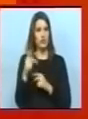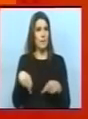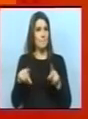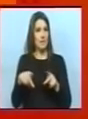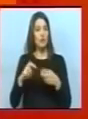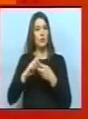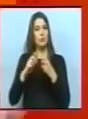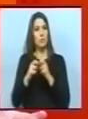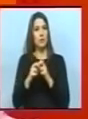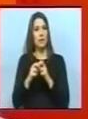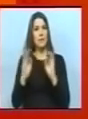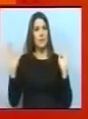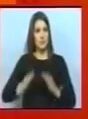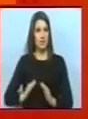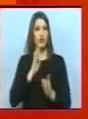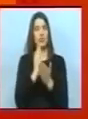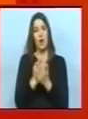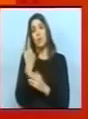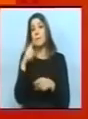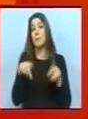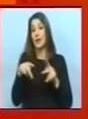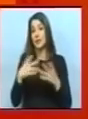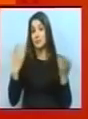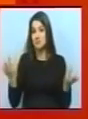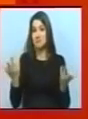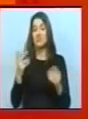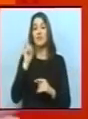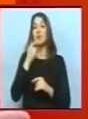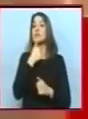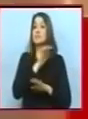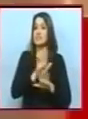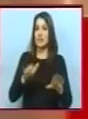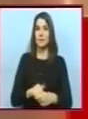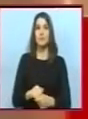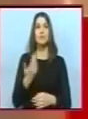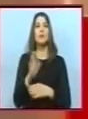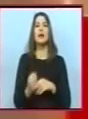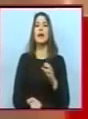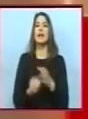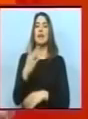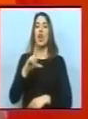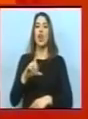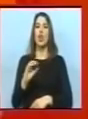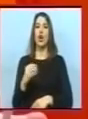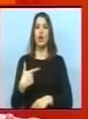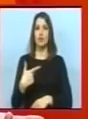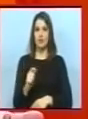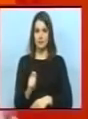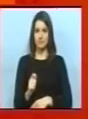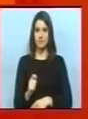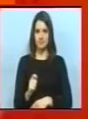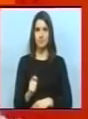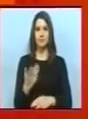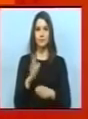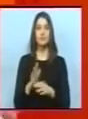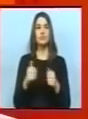litígio. Um método que vale o que vale, claro, que é a criação de lotes. Se criarem lotes em que todos os herdeiros,